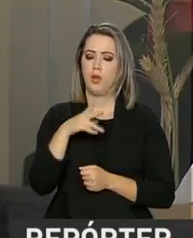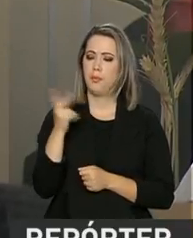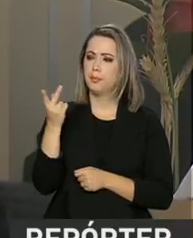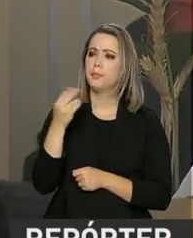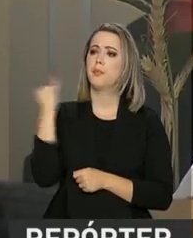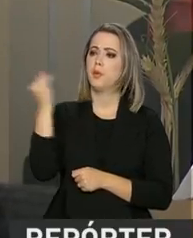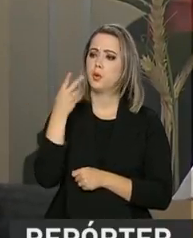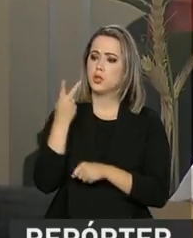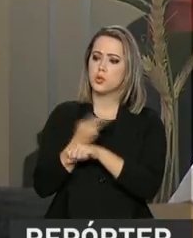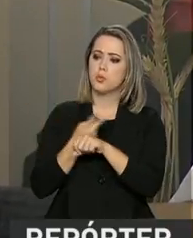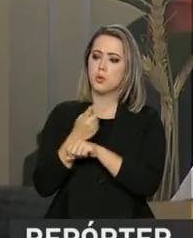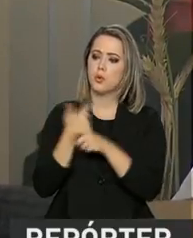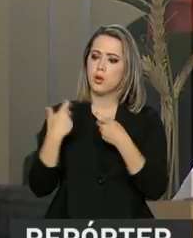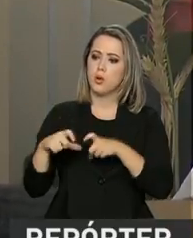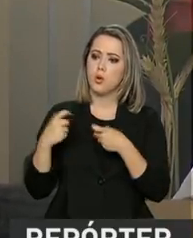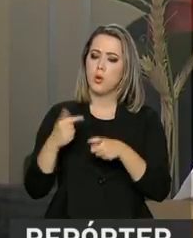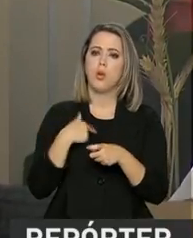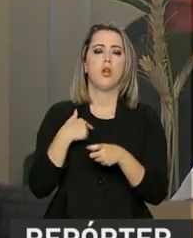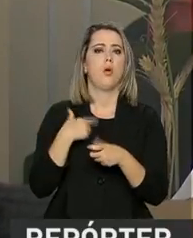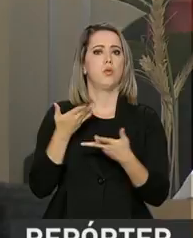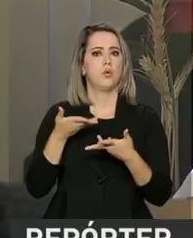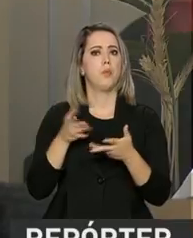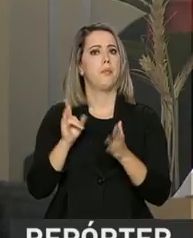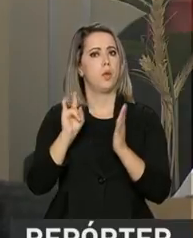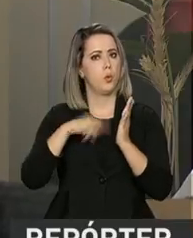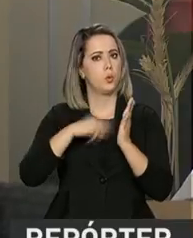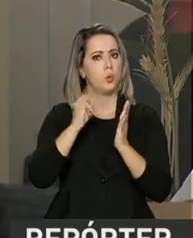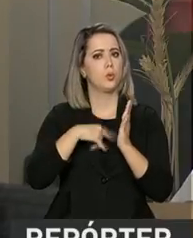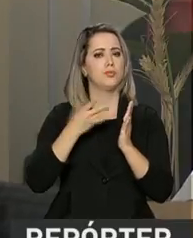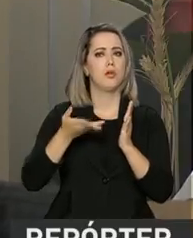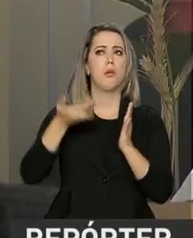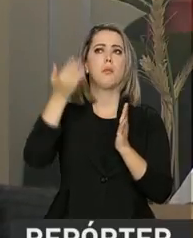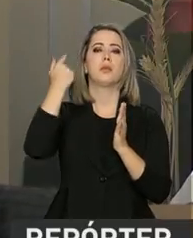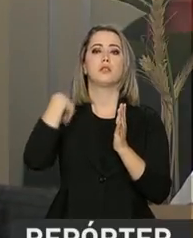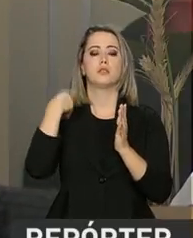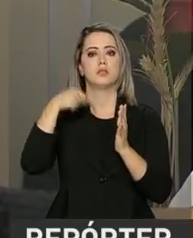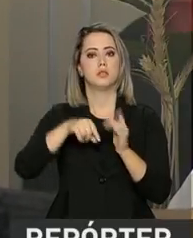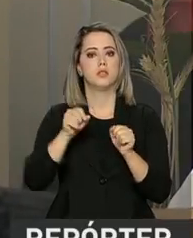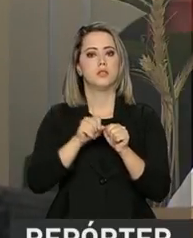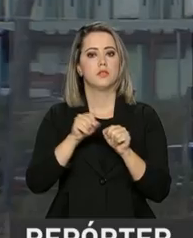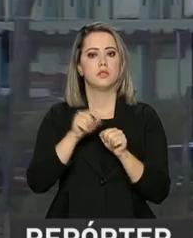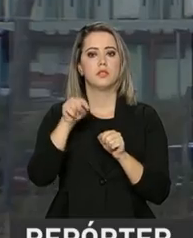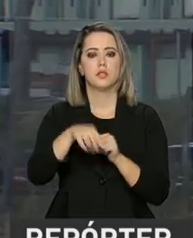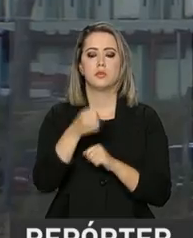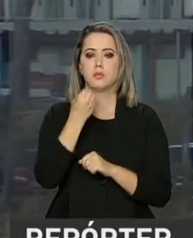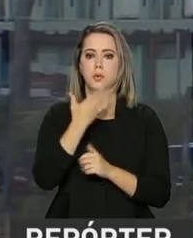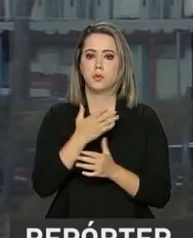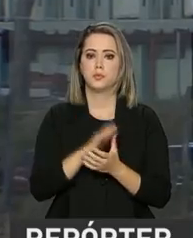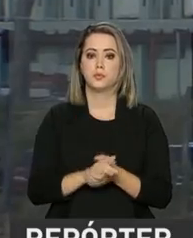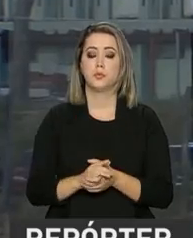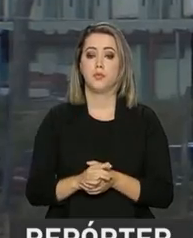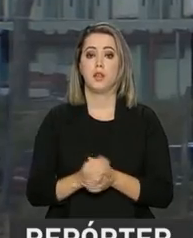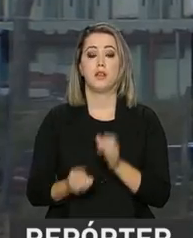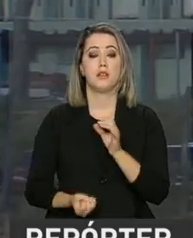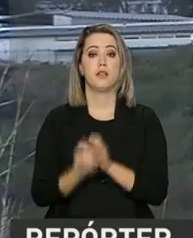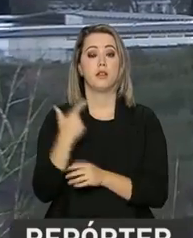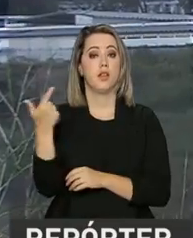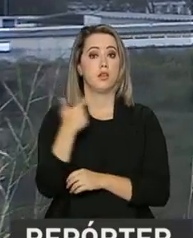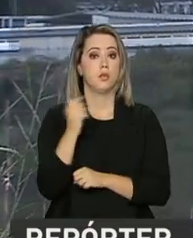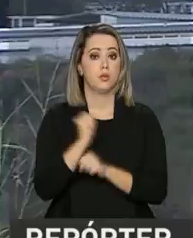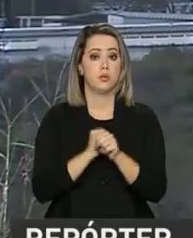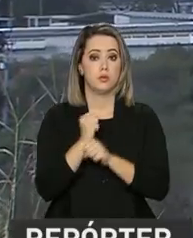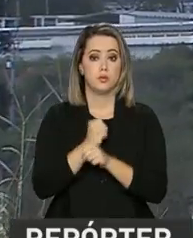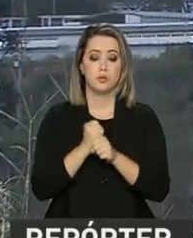encontrar onde que era meu que tinha feito esse documento era muito tempo e eu fiz aqui foi muito bom criado Há dois anos o identidade